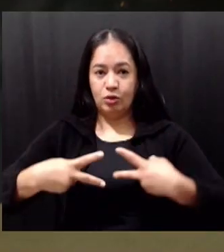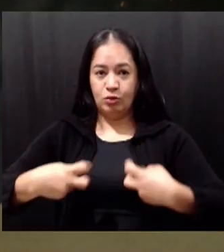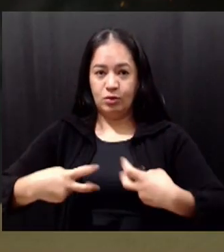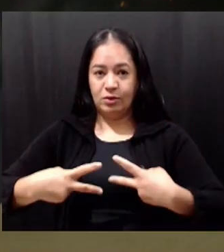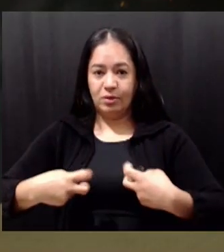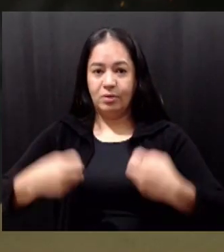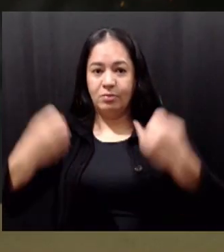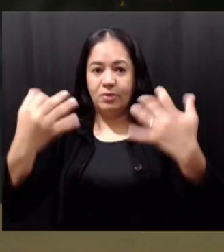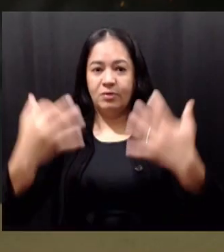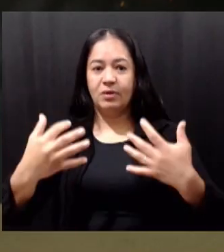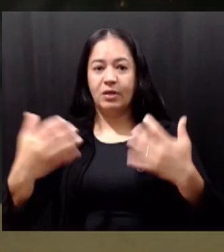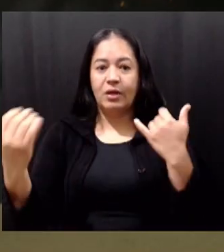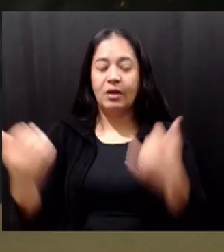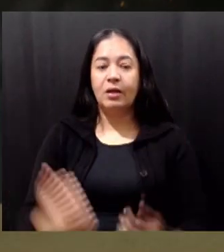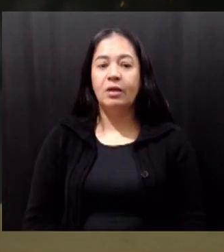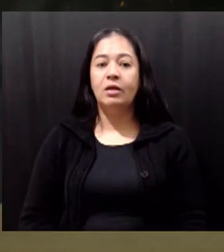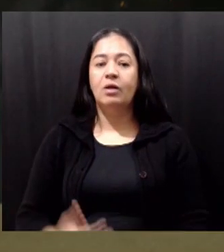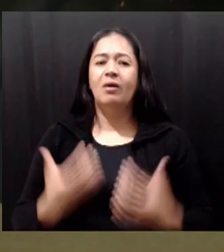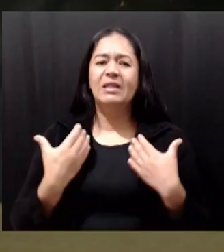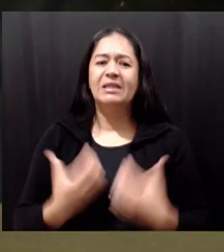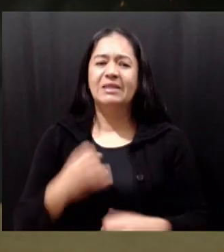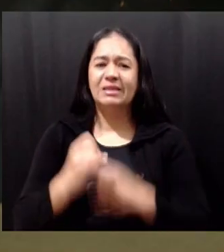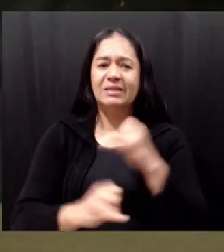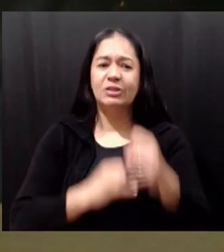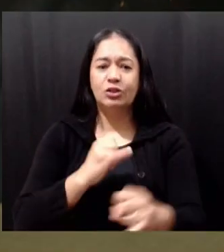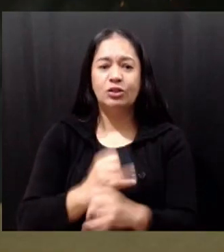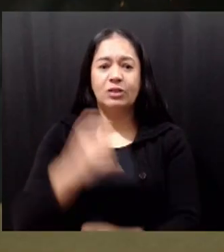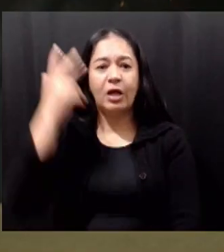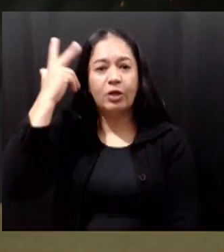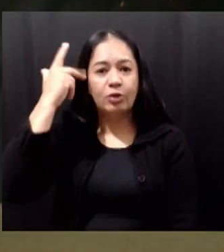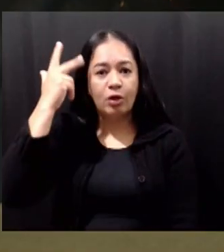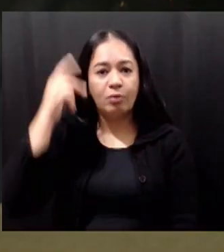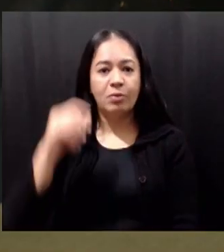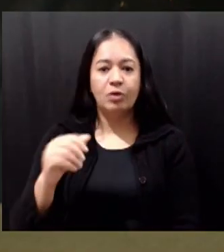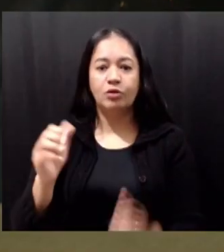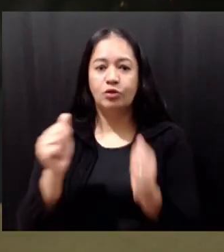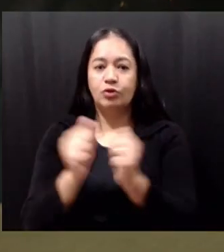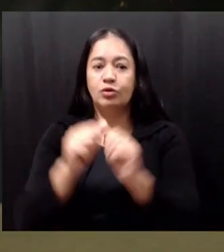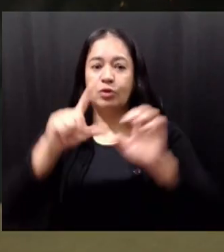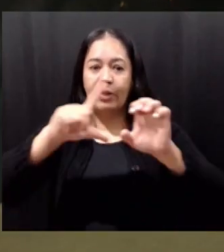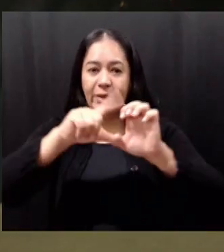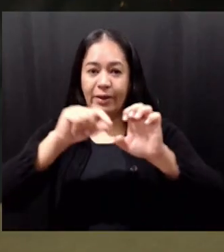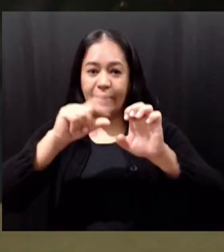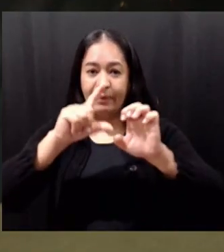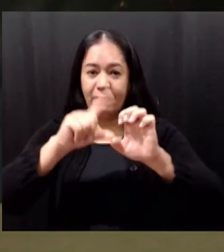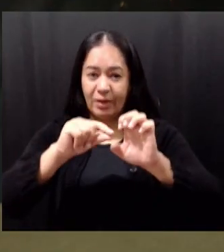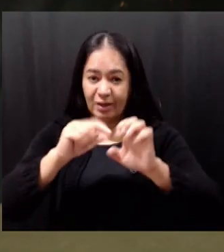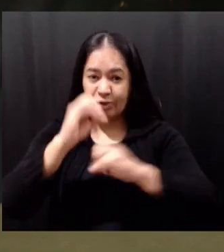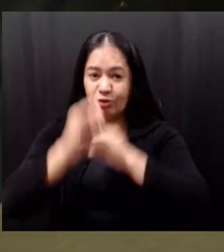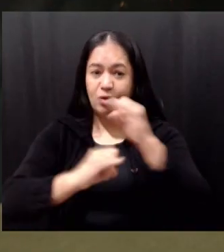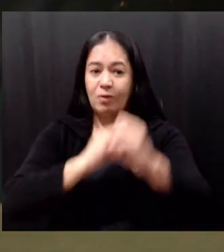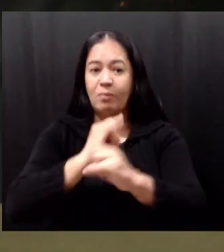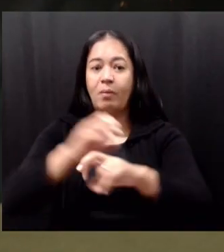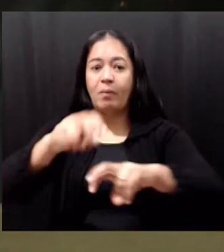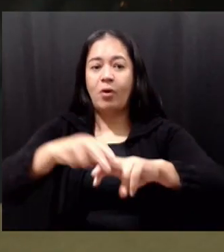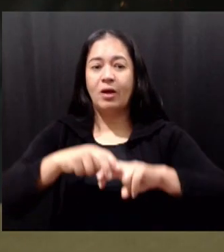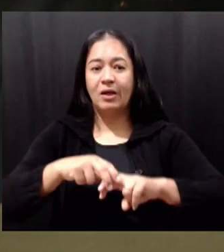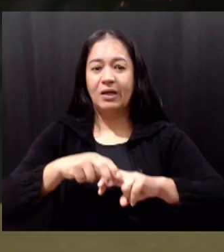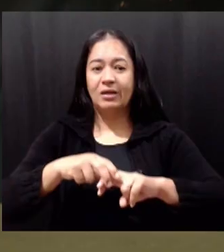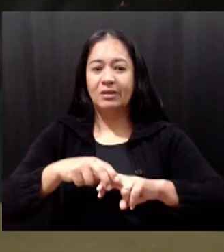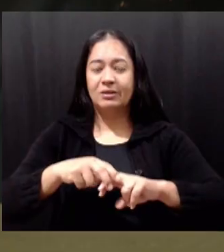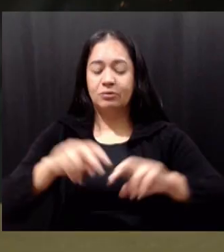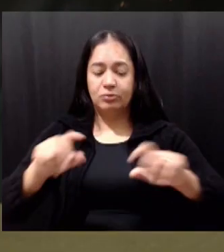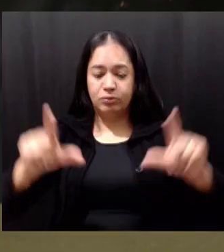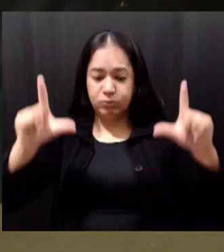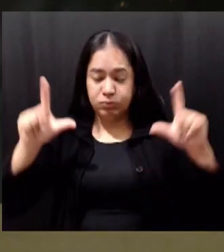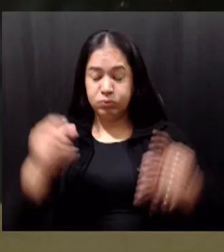se tornado comum entre empreendedores digitais por conta das múltiplas telas, né? Então